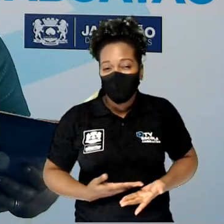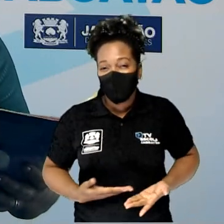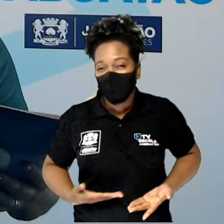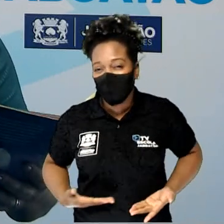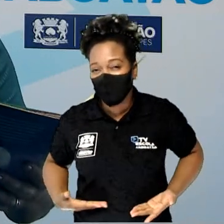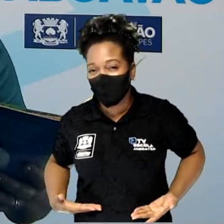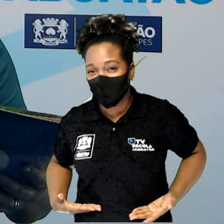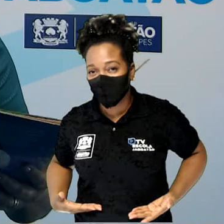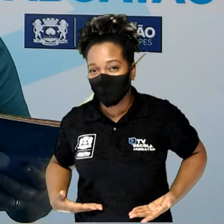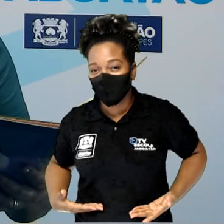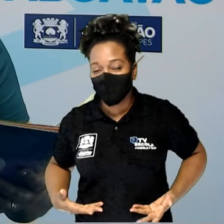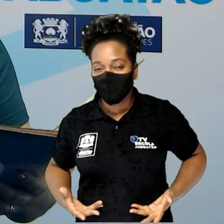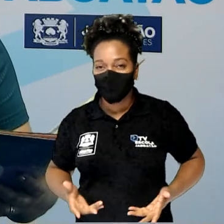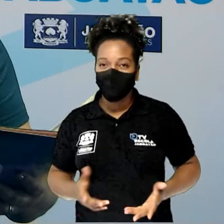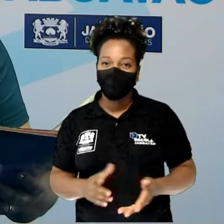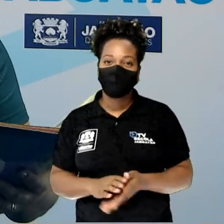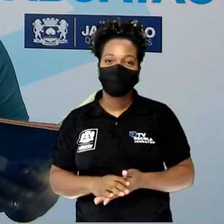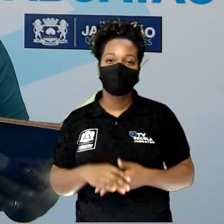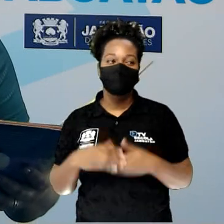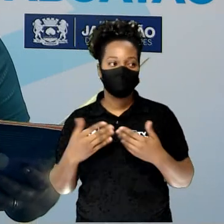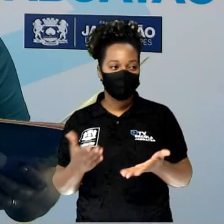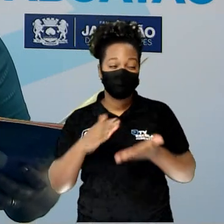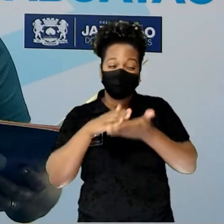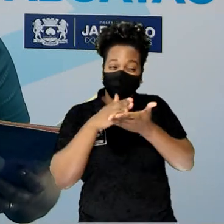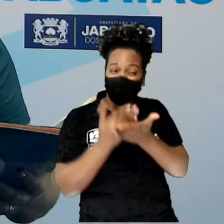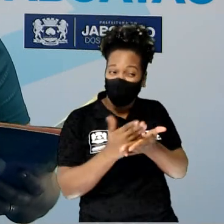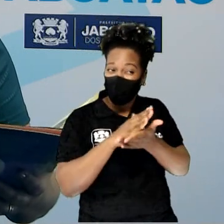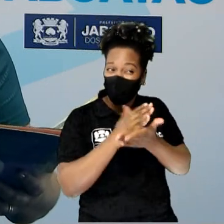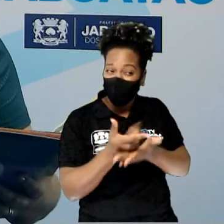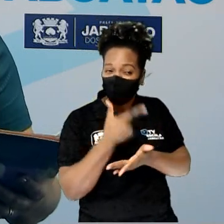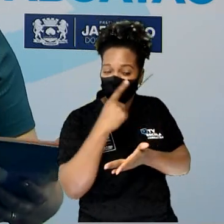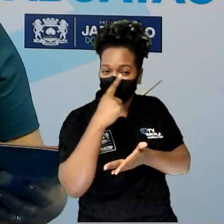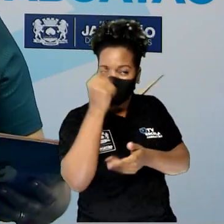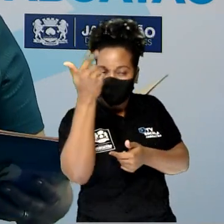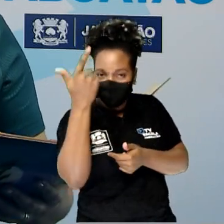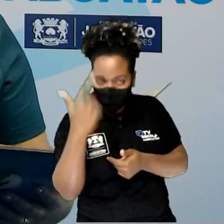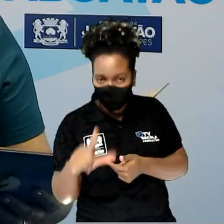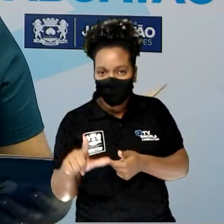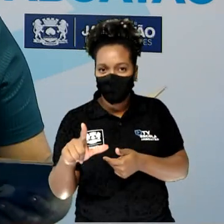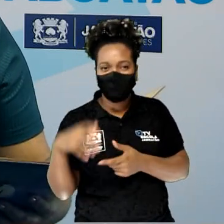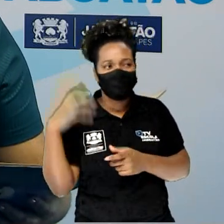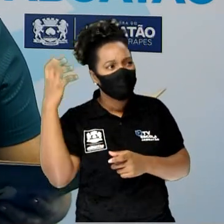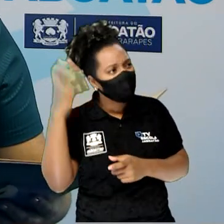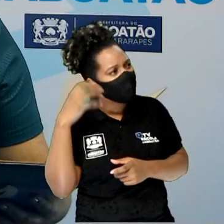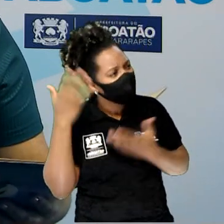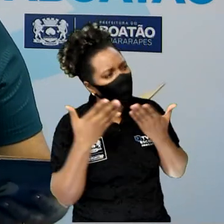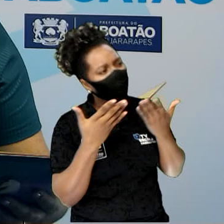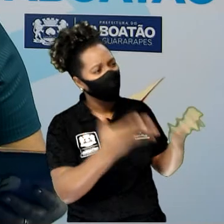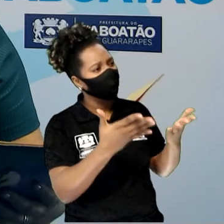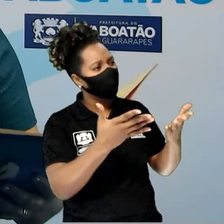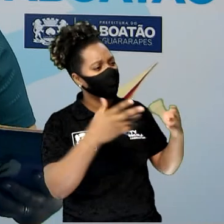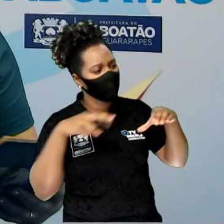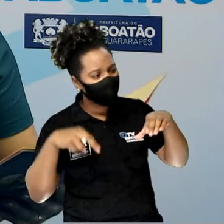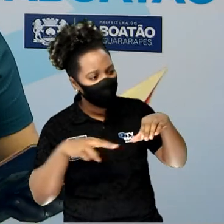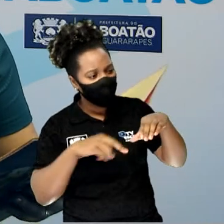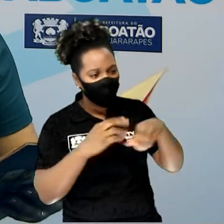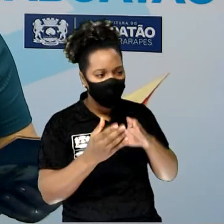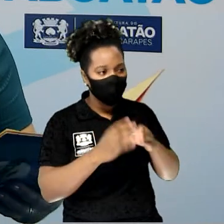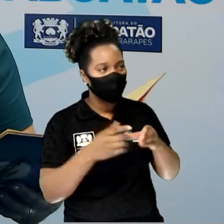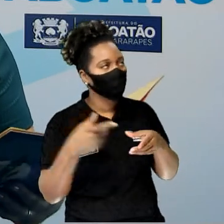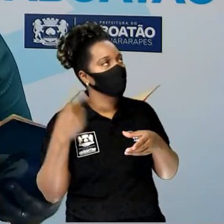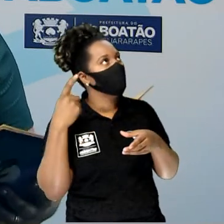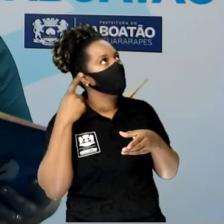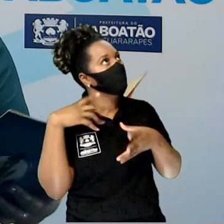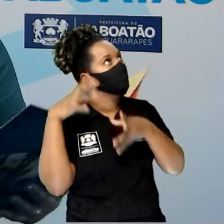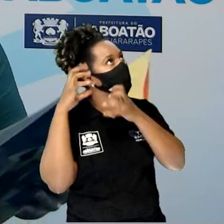com fome. Aí, de incomodada, a bruxa interferiu. Que cantoria é essa, tatu bola, no meu